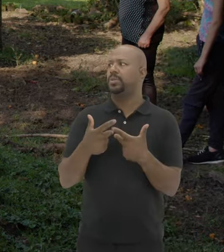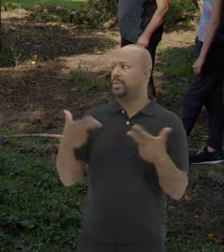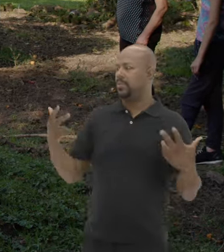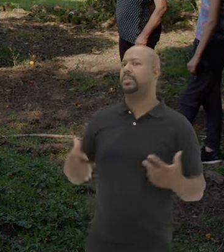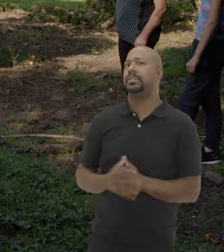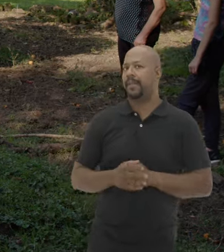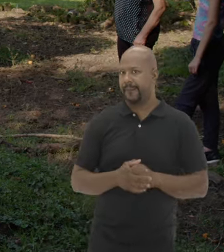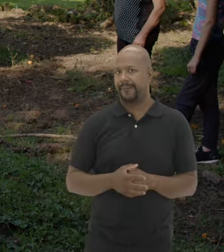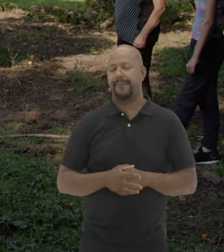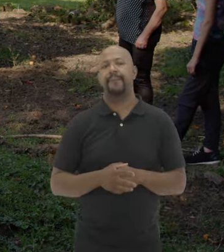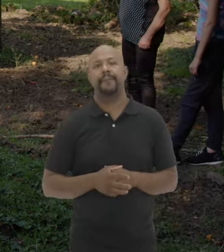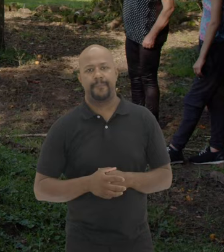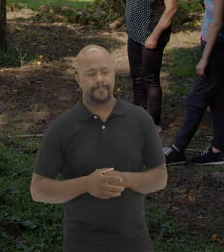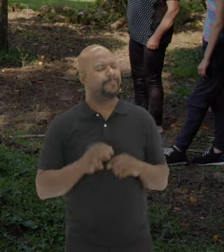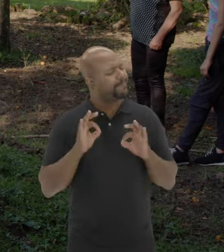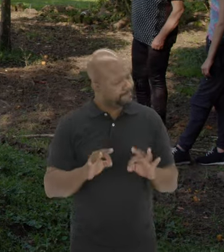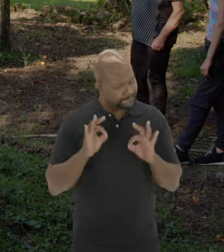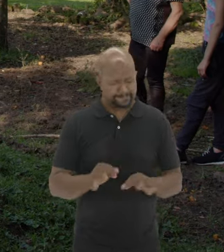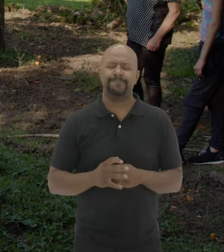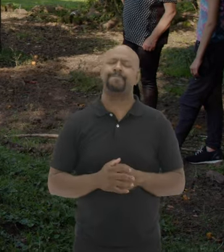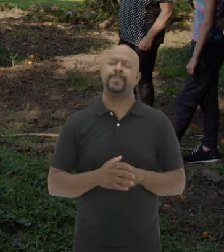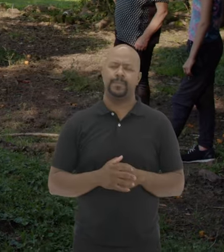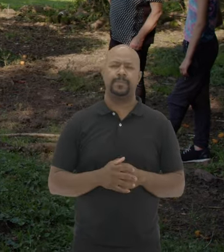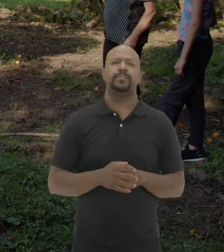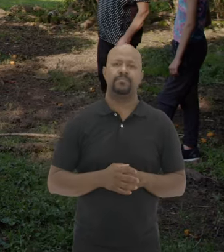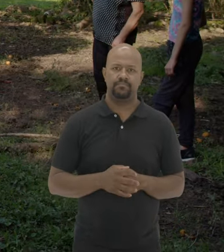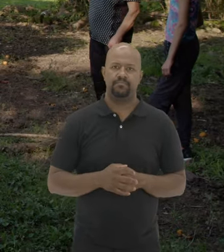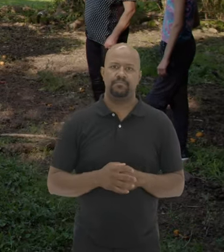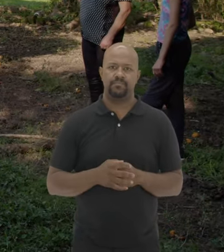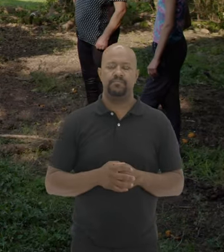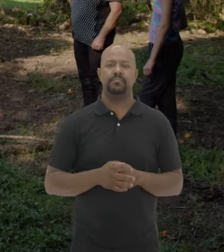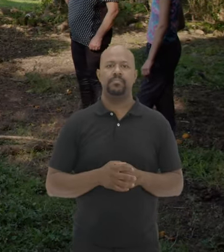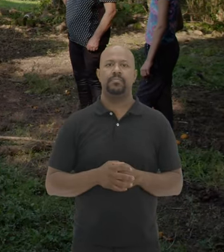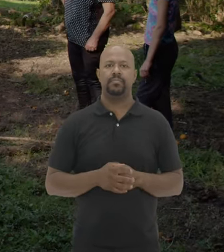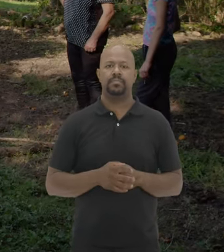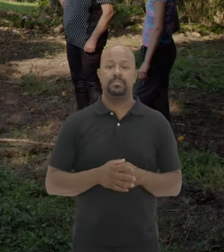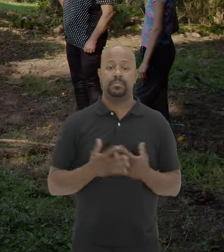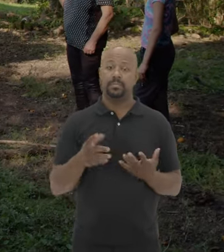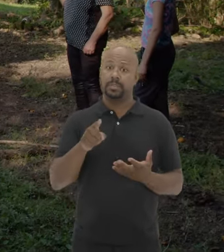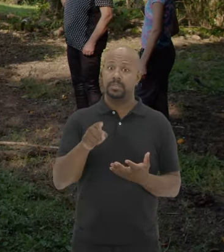coisa certeza mas assim olha uma menina observa uma explicação de João Manu